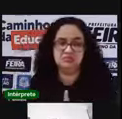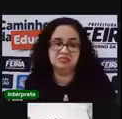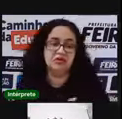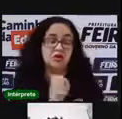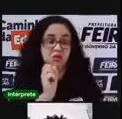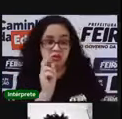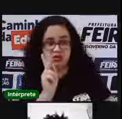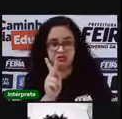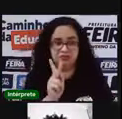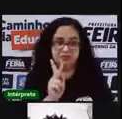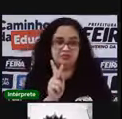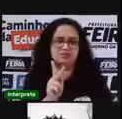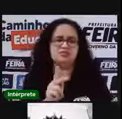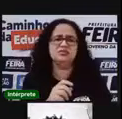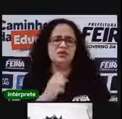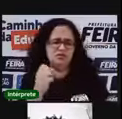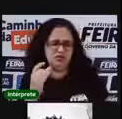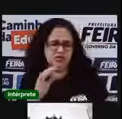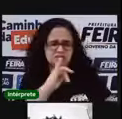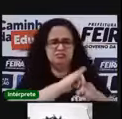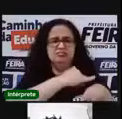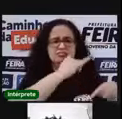Tá? A gente faz bullying,